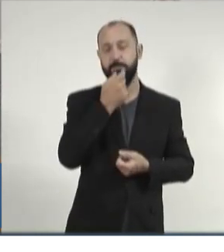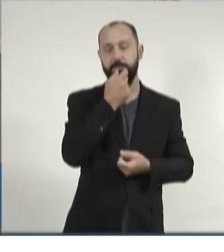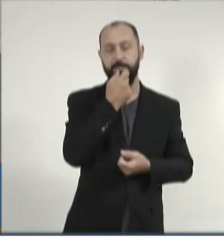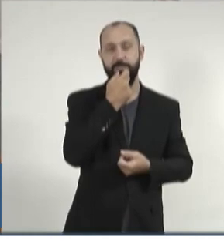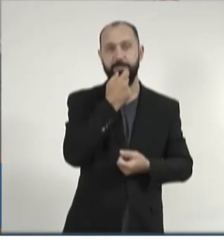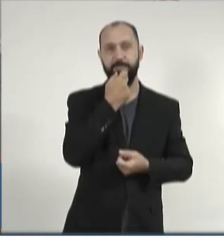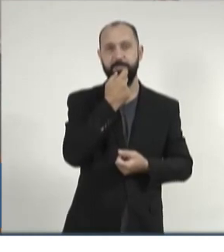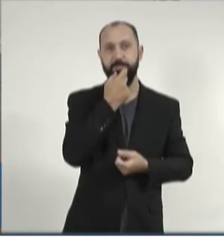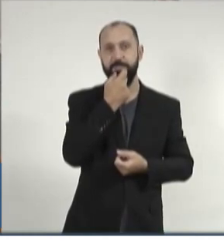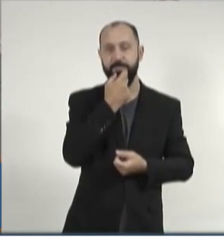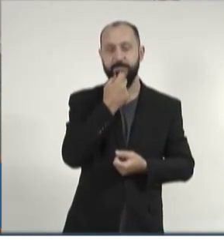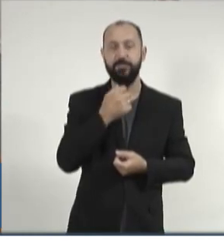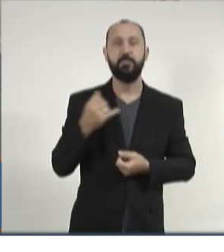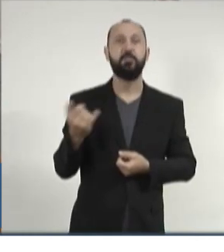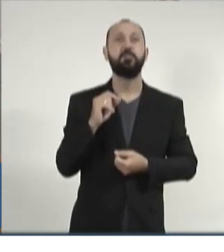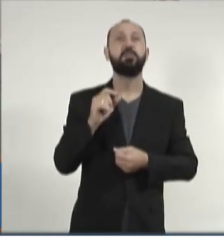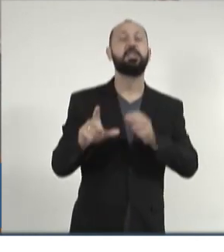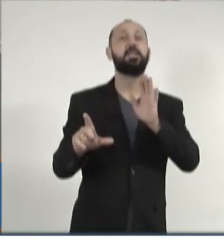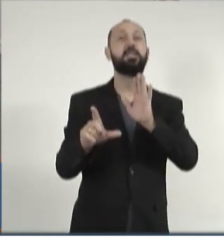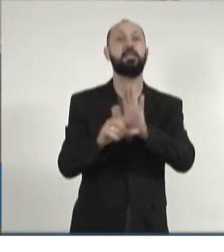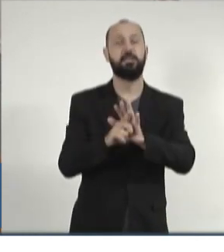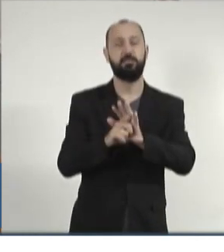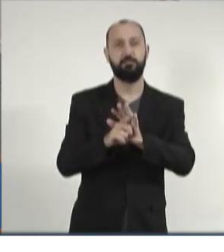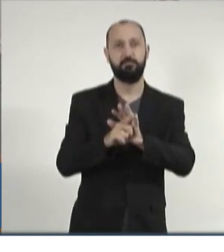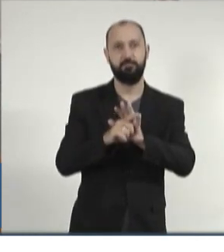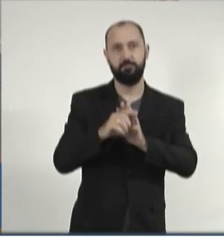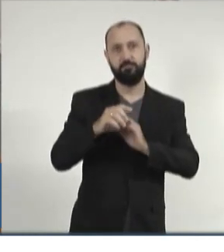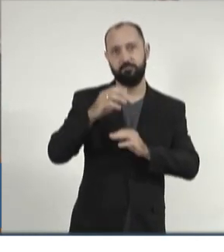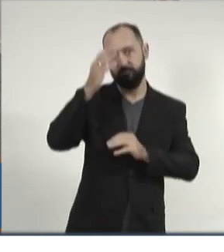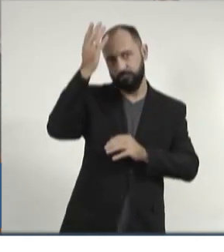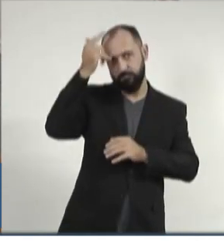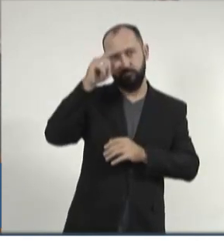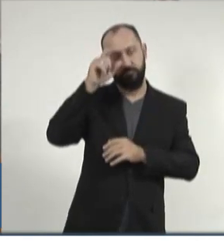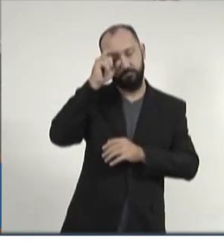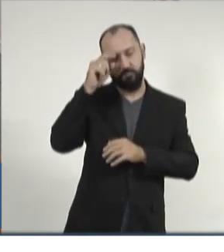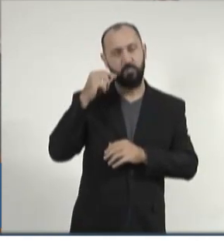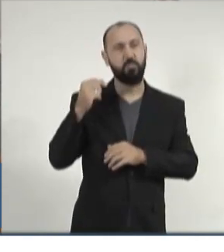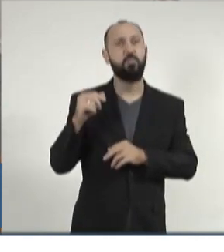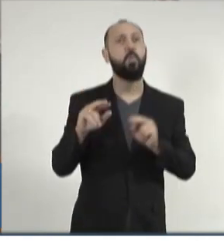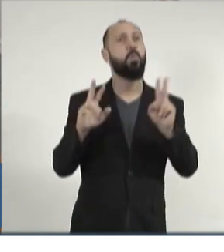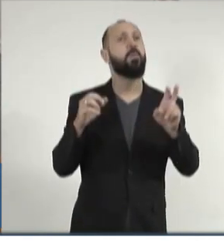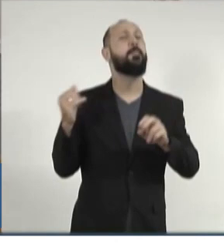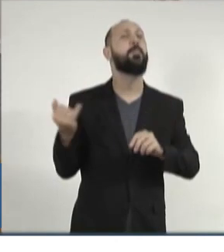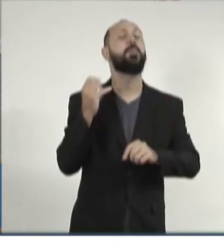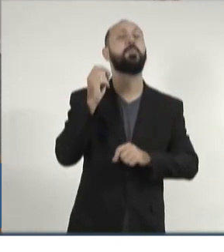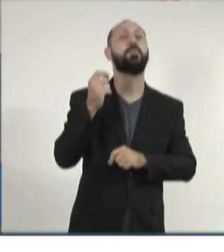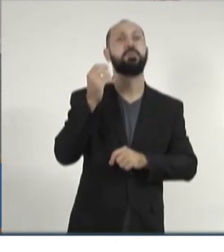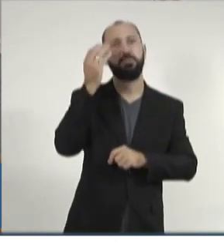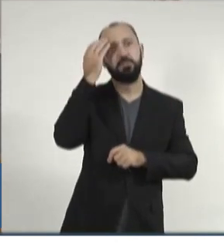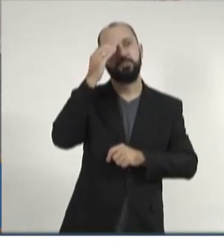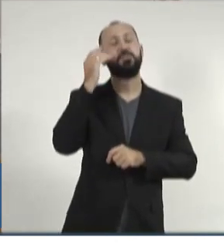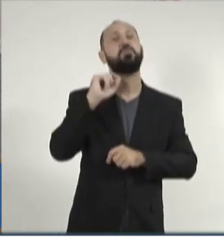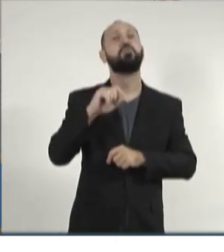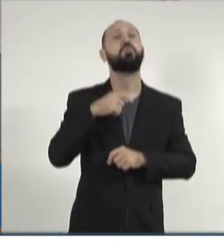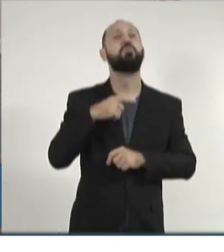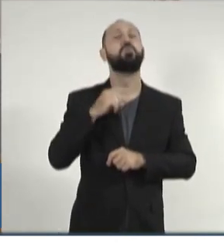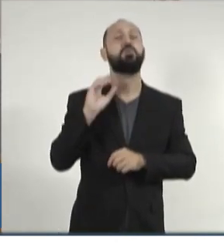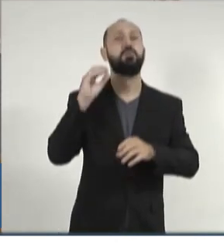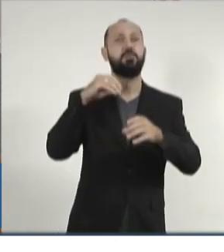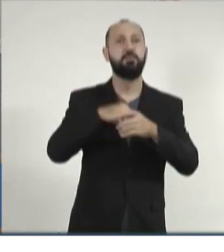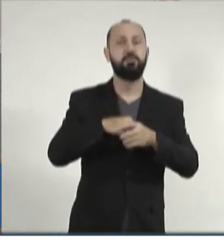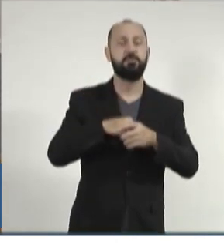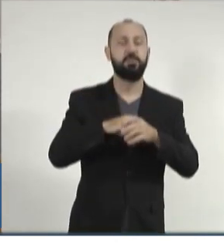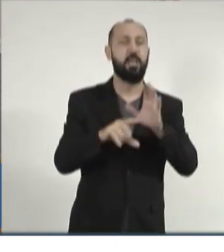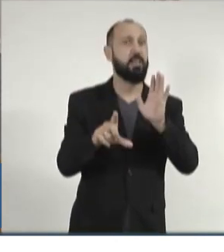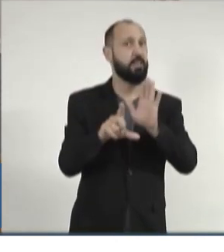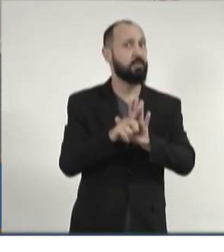O que importa na Lei Maria da Penha, gente? Que eu acho que é um dos temas mais importantes para a gente entender o que enquadra ou não